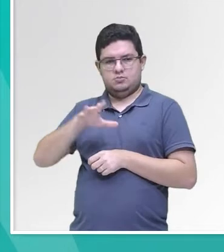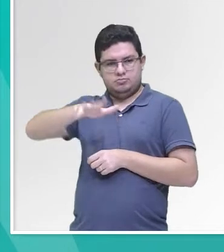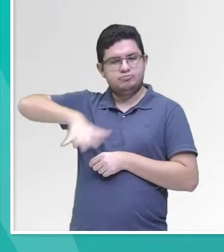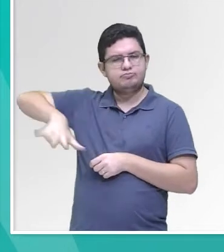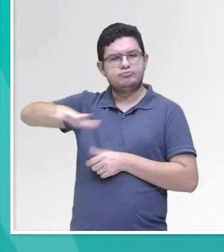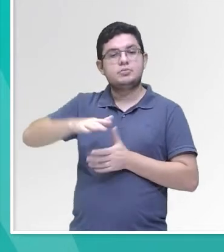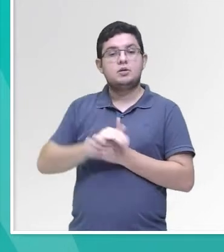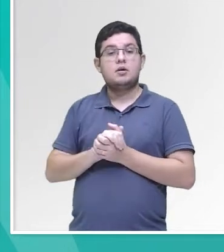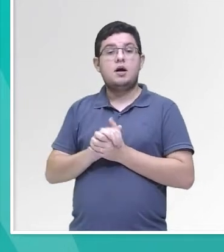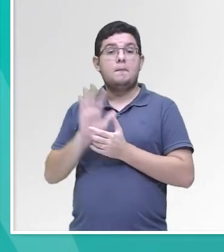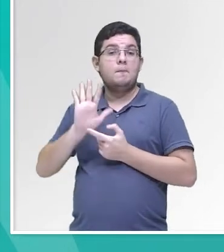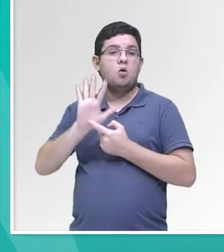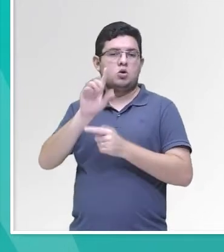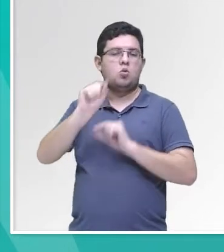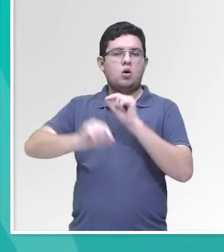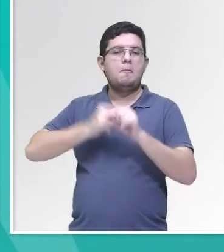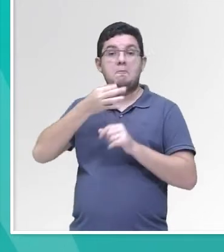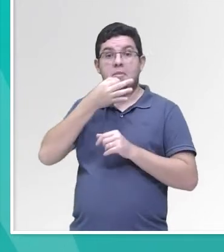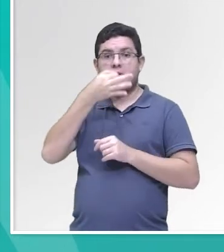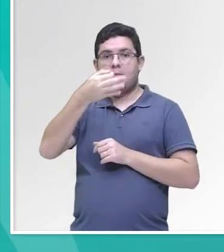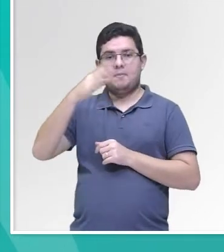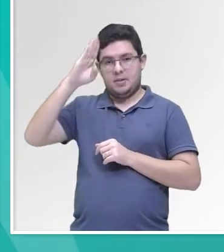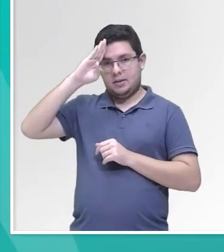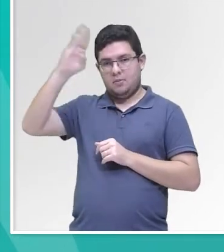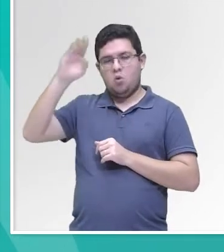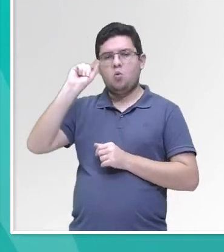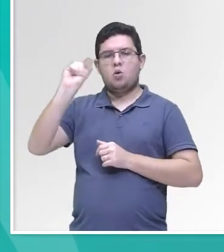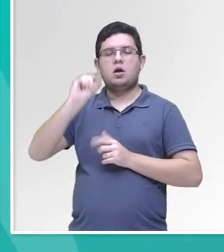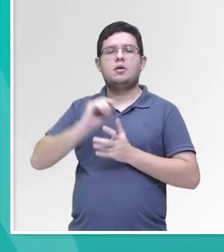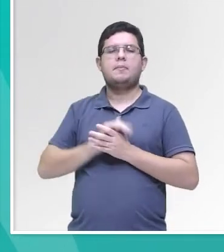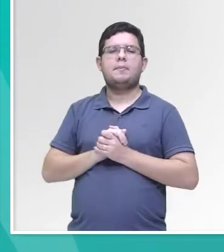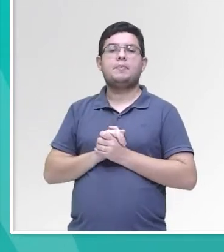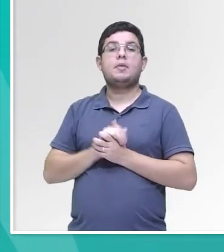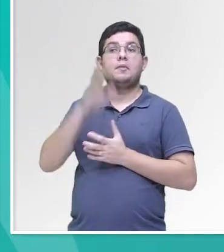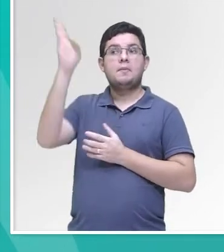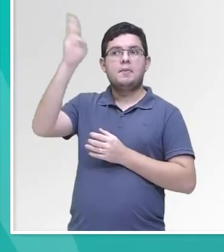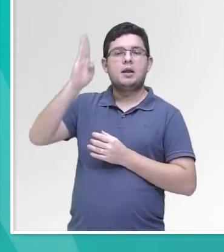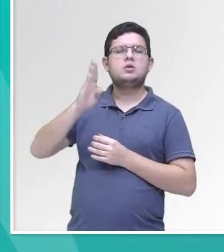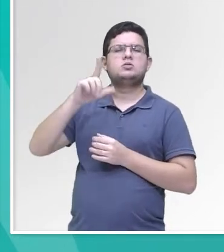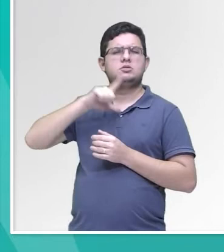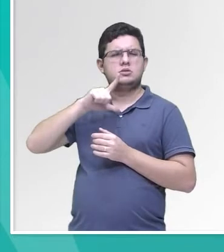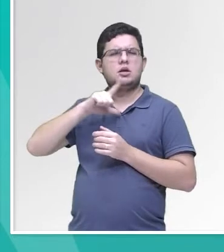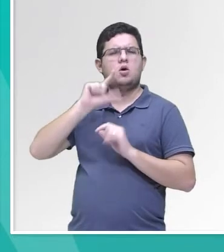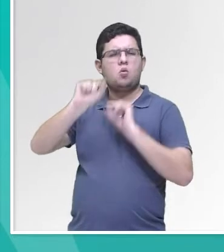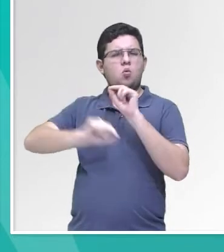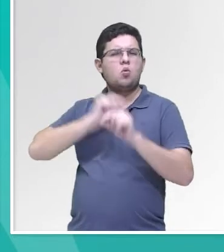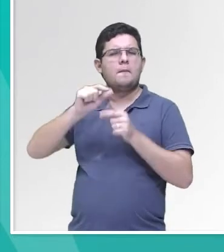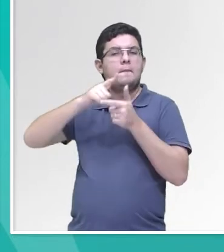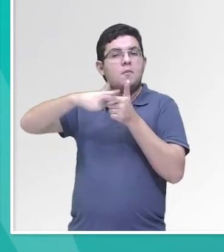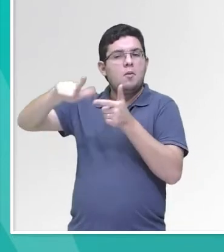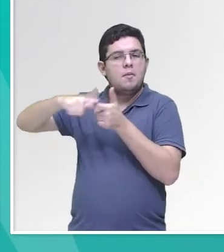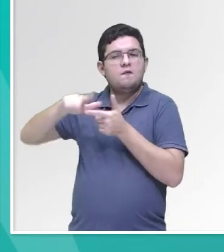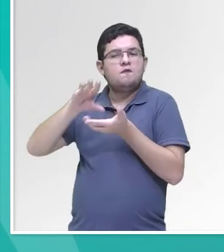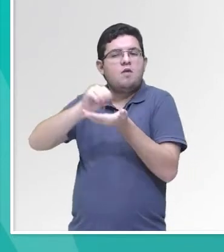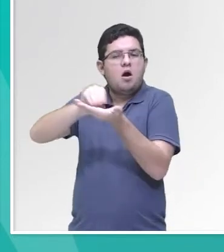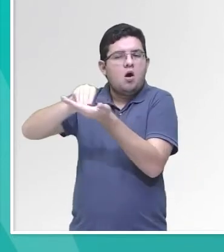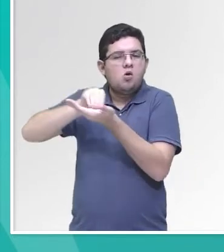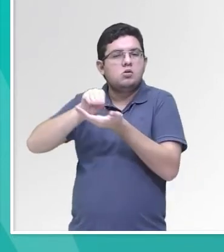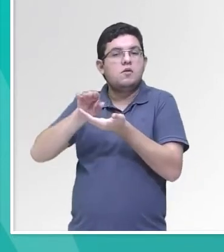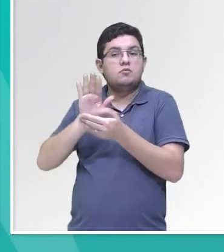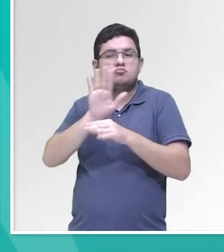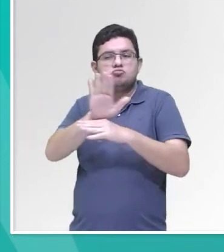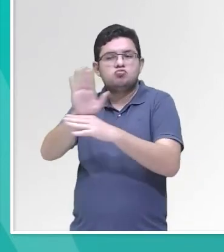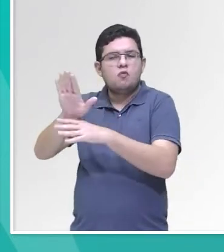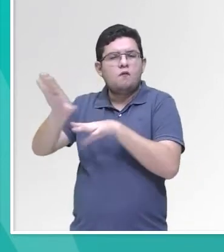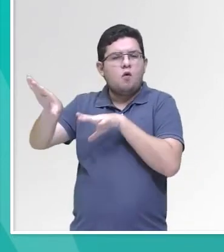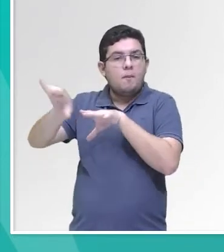Apresenta a tese, mostrando que no Brasil existe aí uma questão, um desfavorecimento em relação aos surdos, e